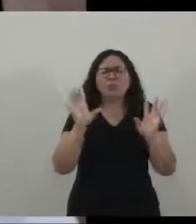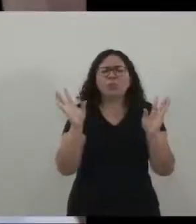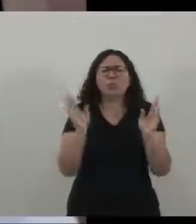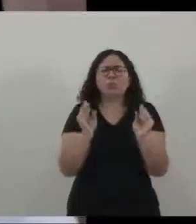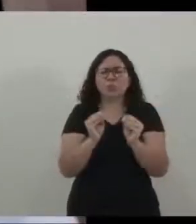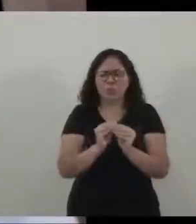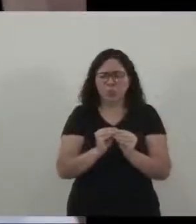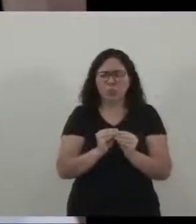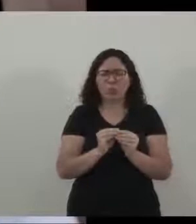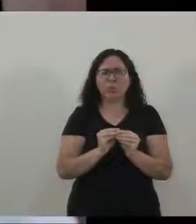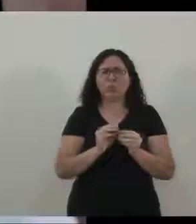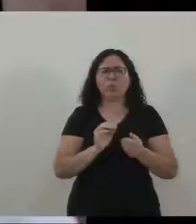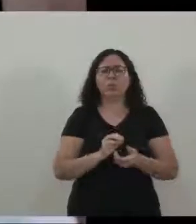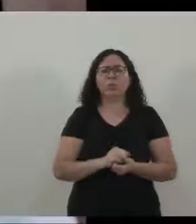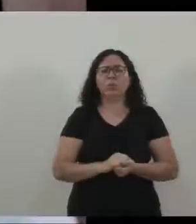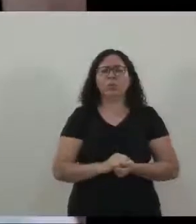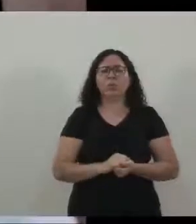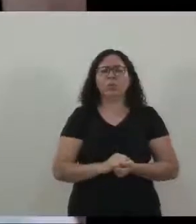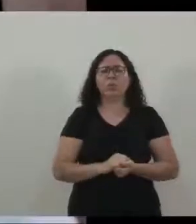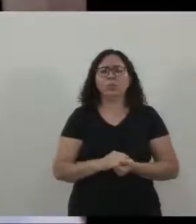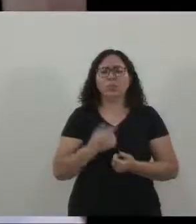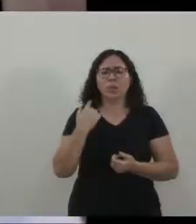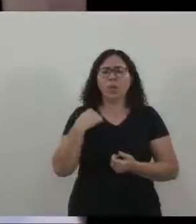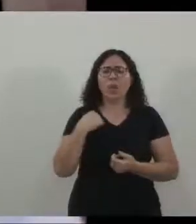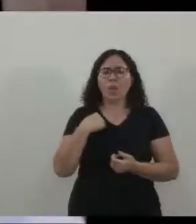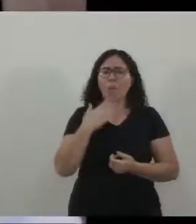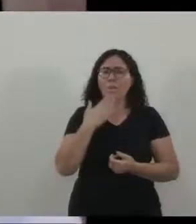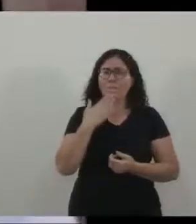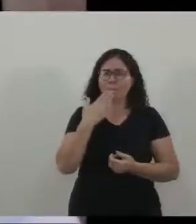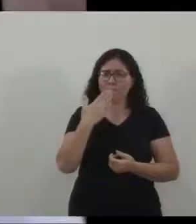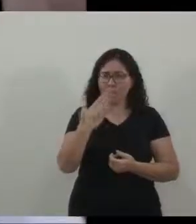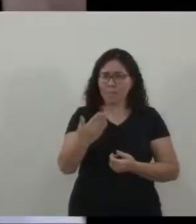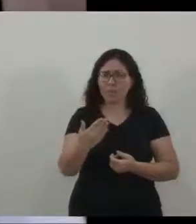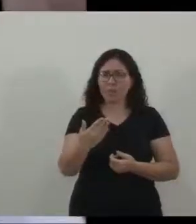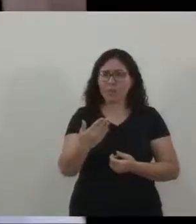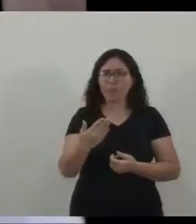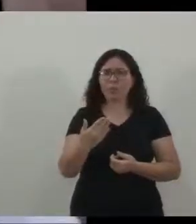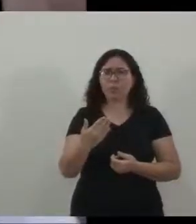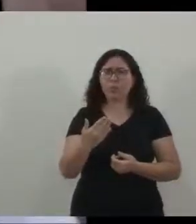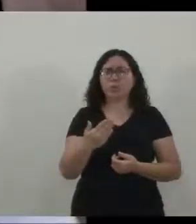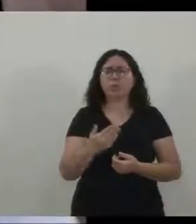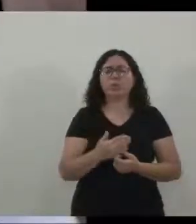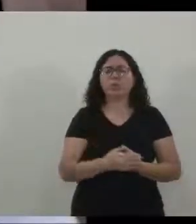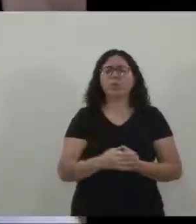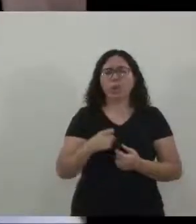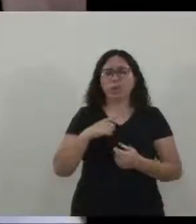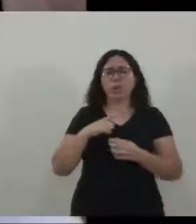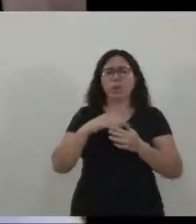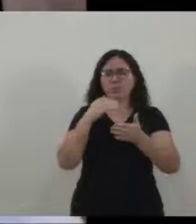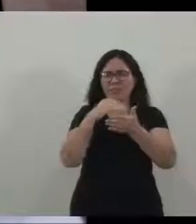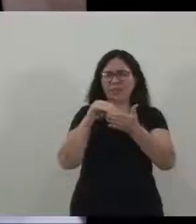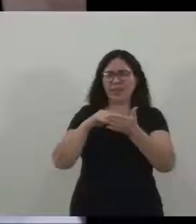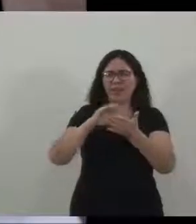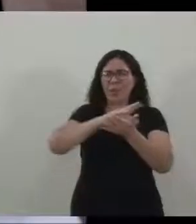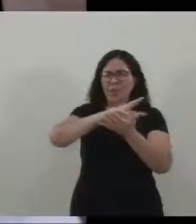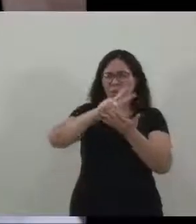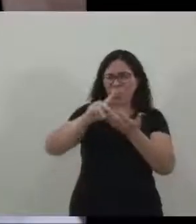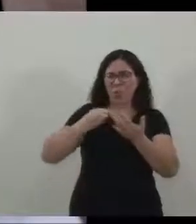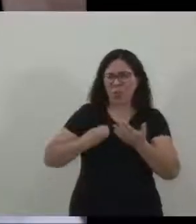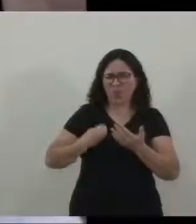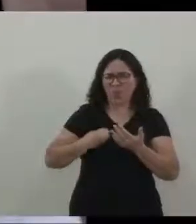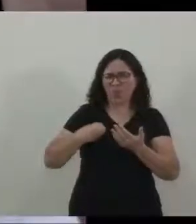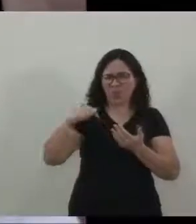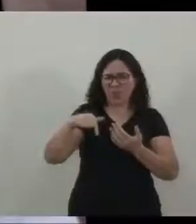quero ressaltar o pedido que eu fiz. Estava praticamente metade da prefeitura, né, dos secretários nessa